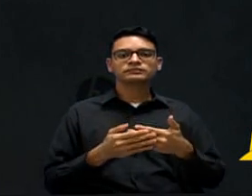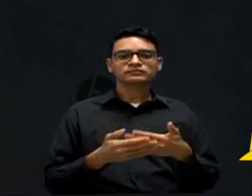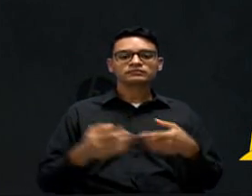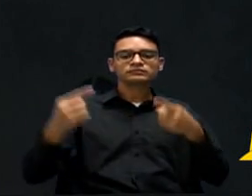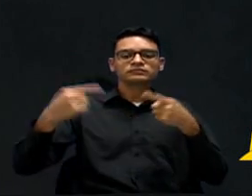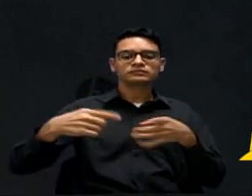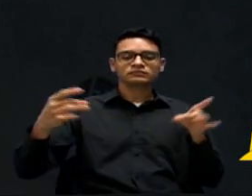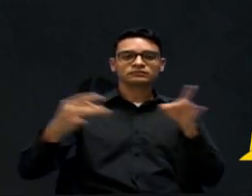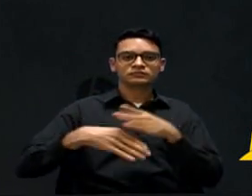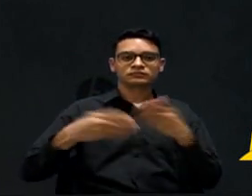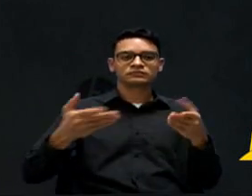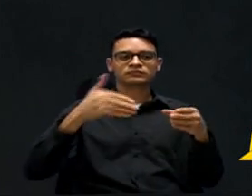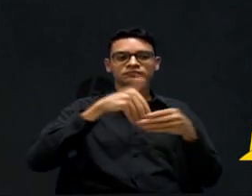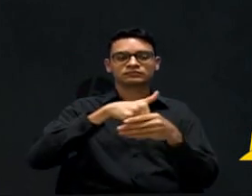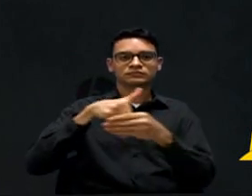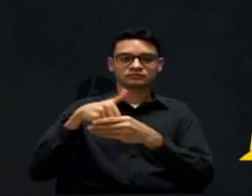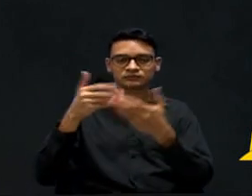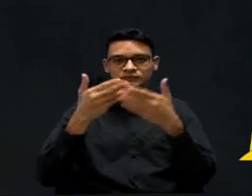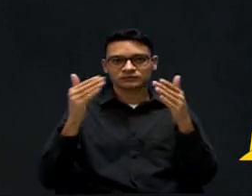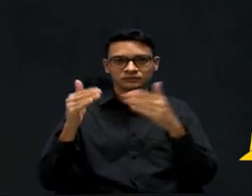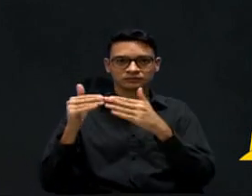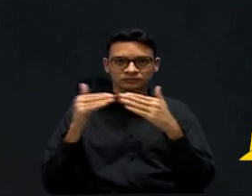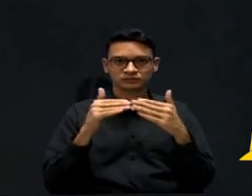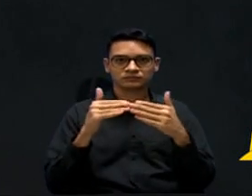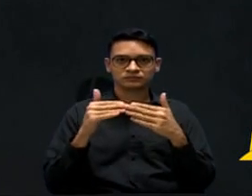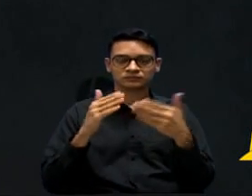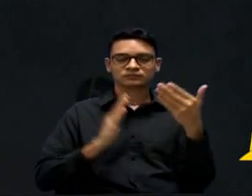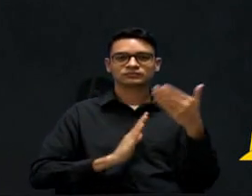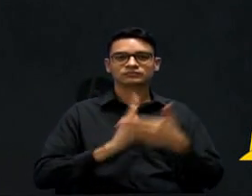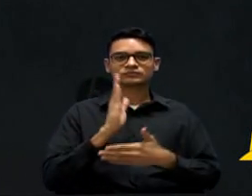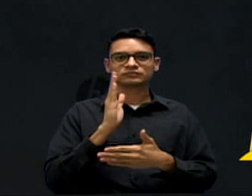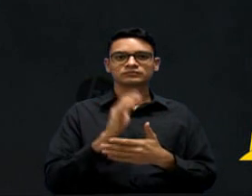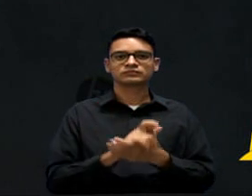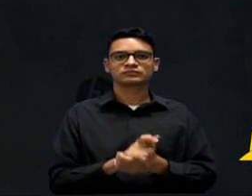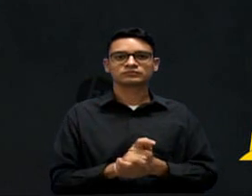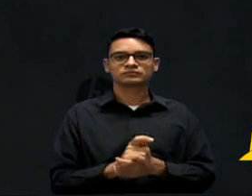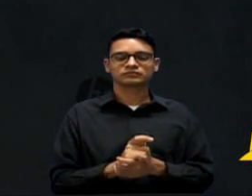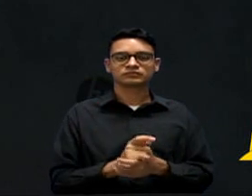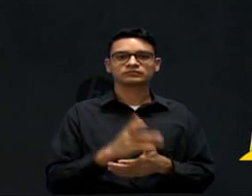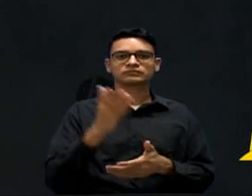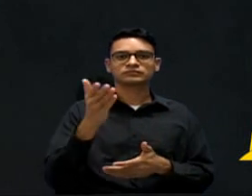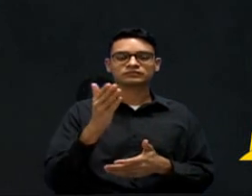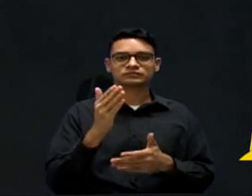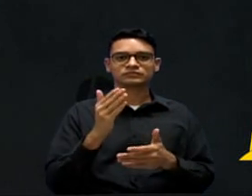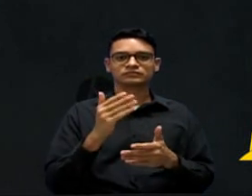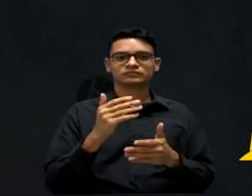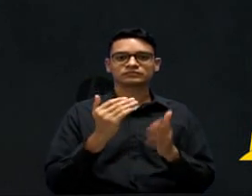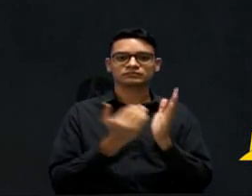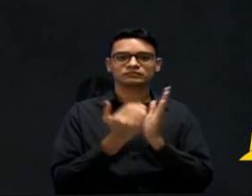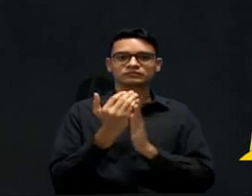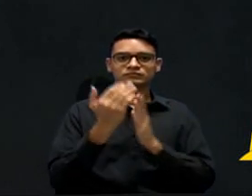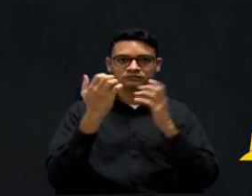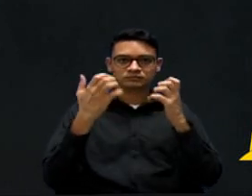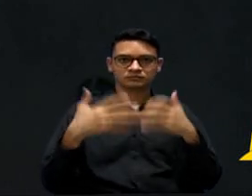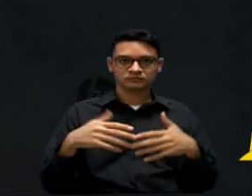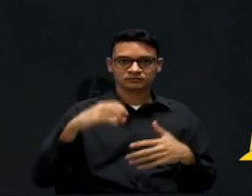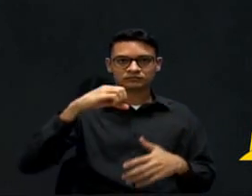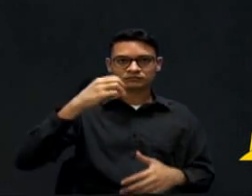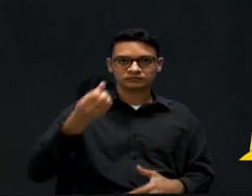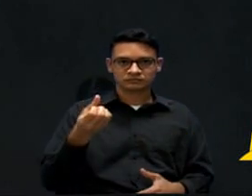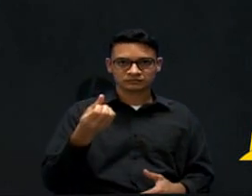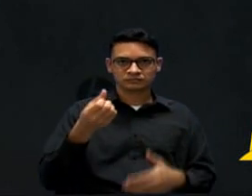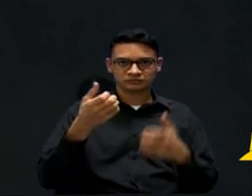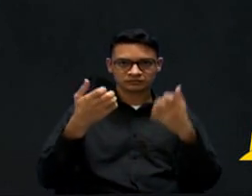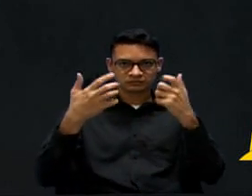Encerrada a discussão, eu coloco em votação. Os vereadores concordam, permaneça como estão, aprovado. Vossa Excelência quer falar no... Eu acho que era no 96, que